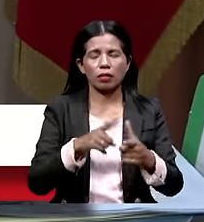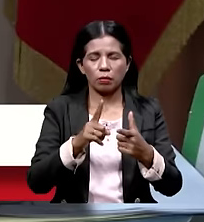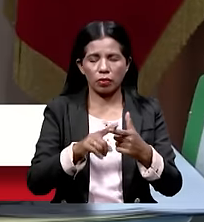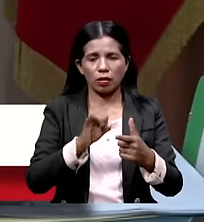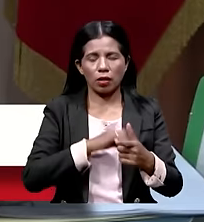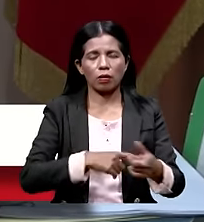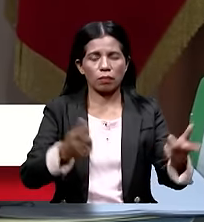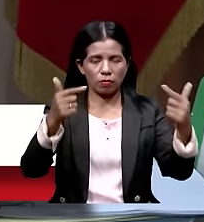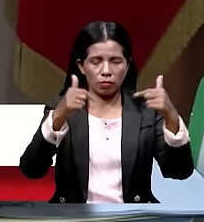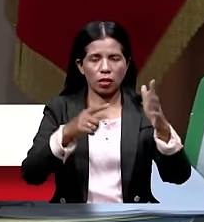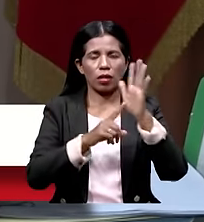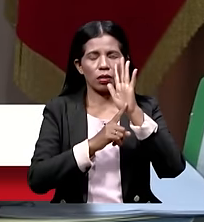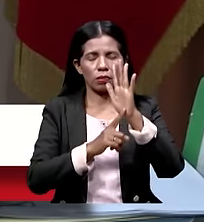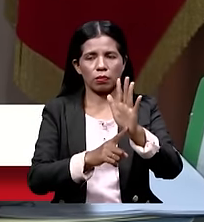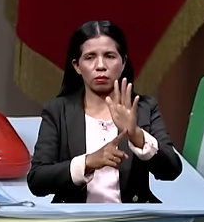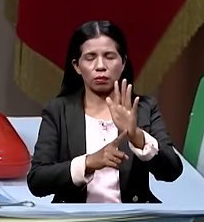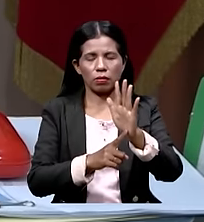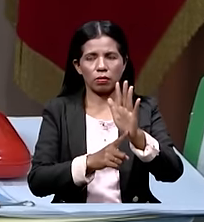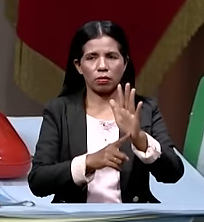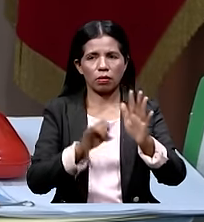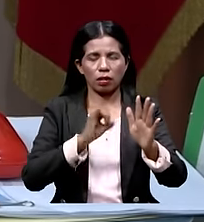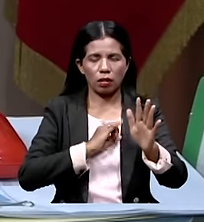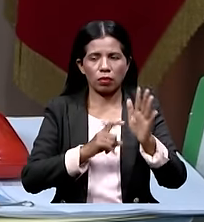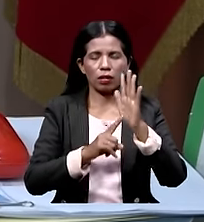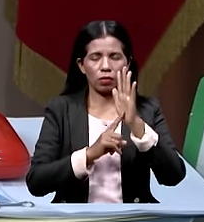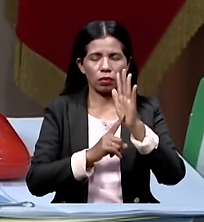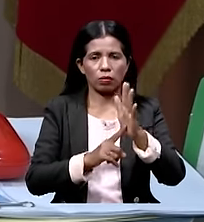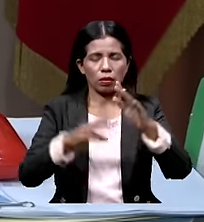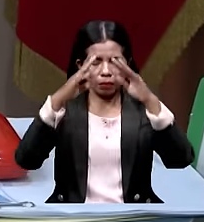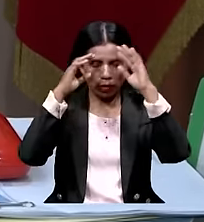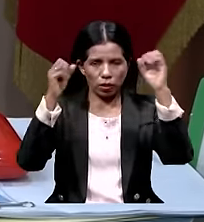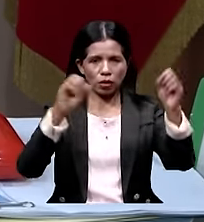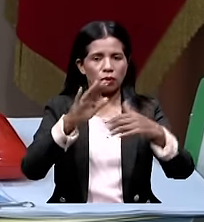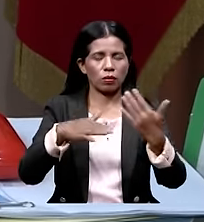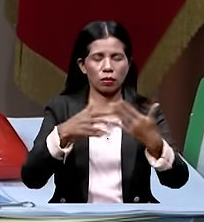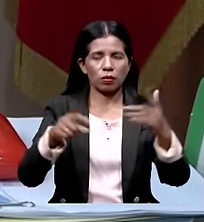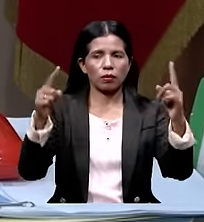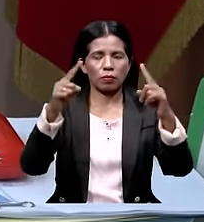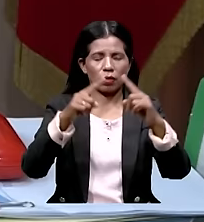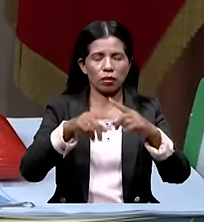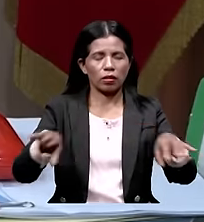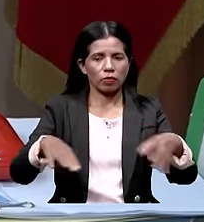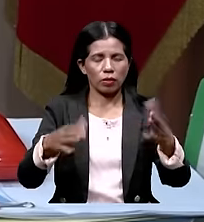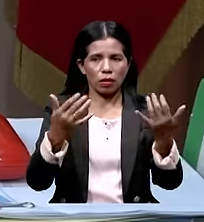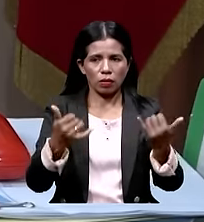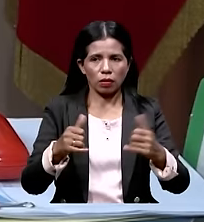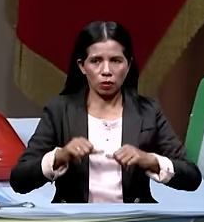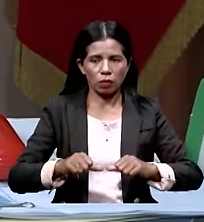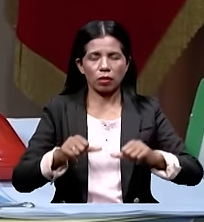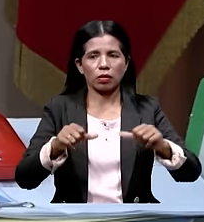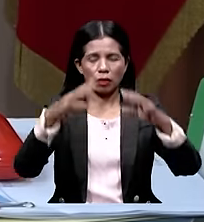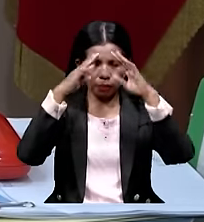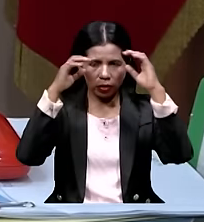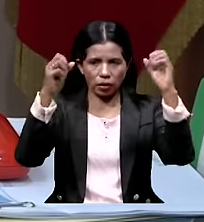informa. Informa o bolo, casa militar, informa a situação, o todo ba, sistema se nivelau e o